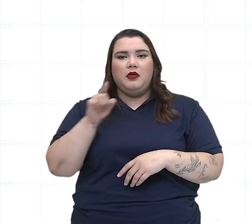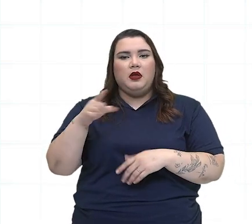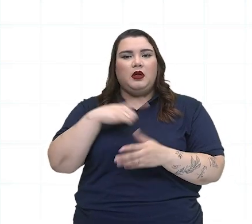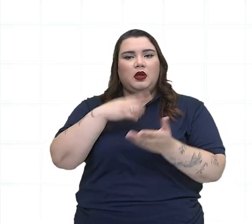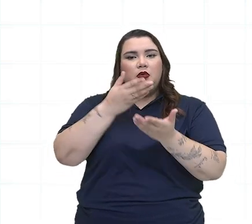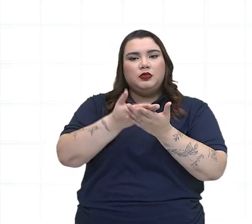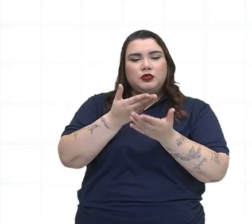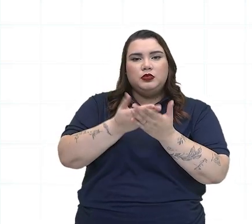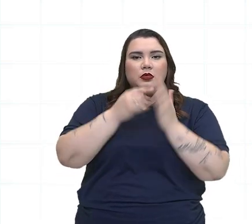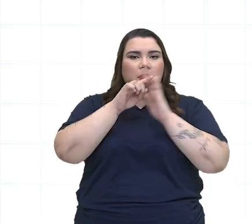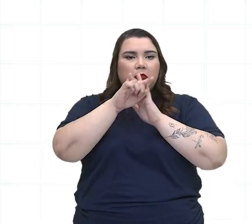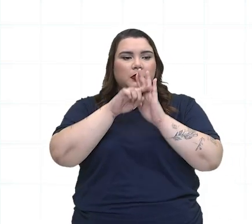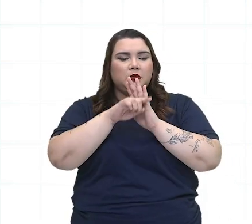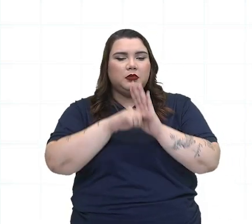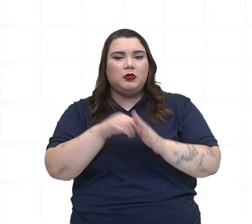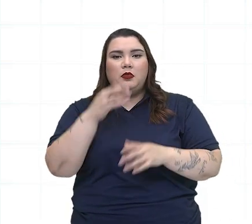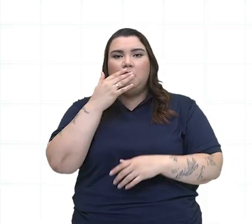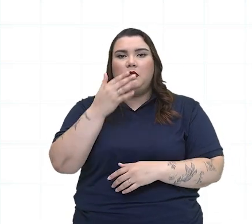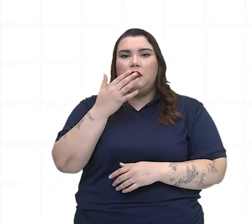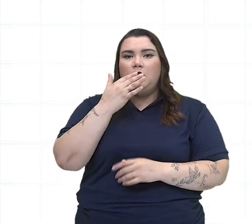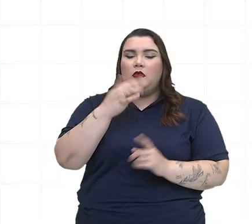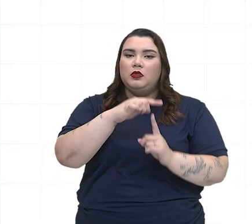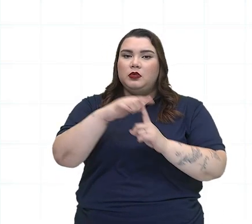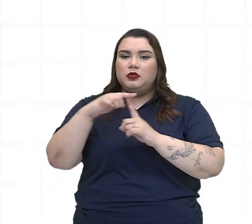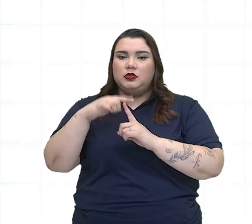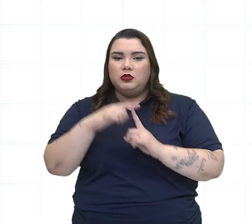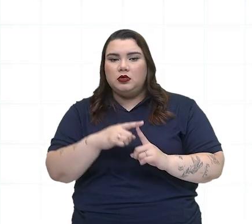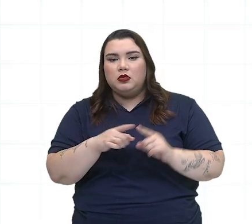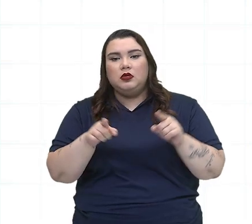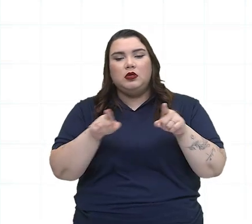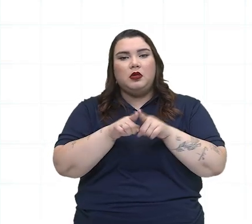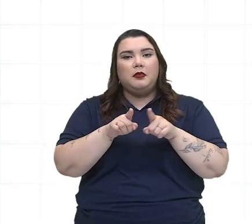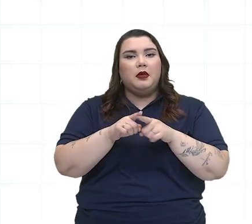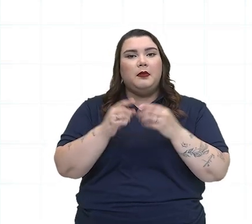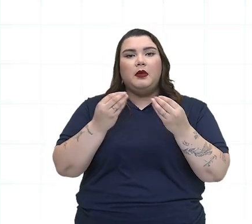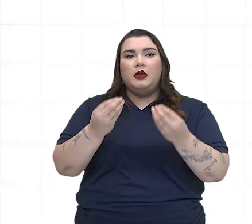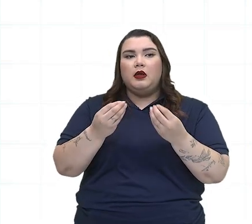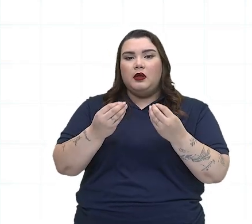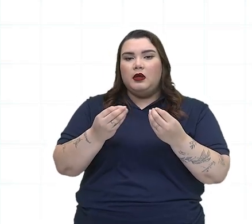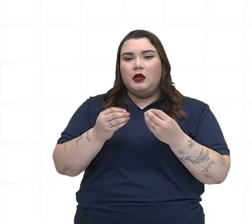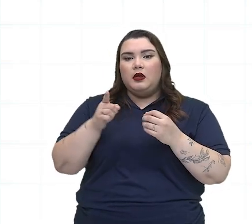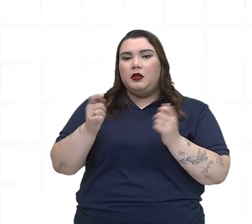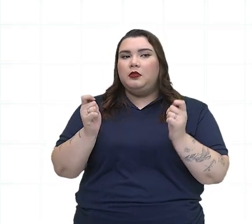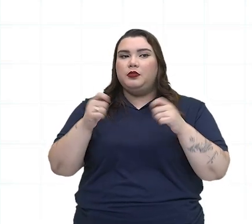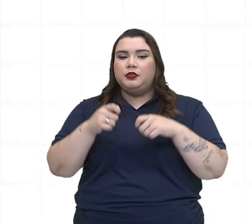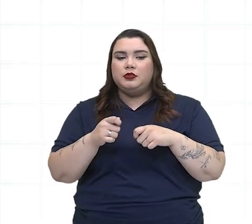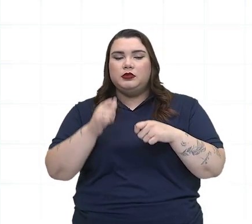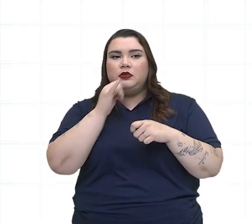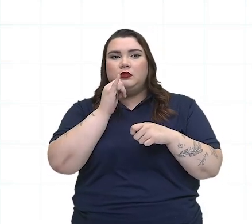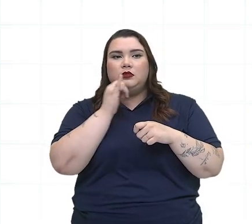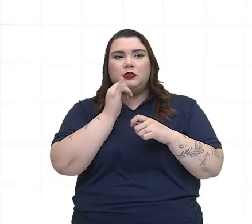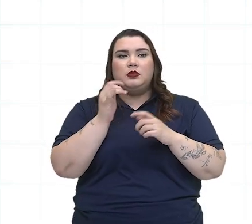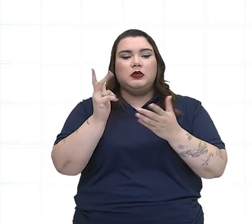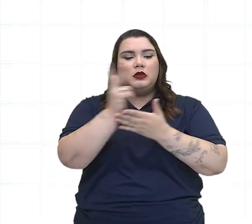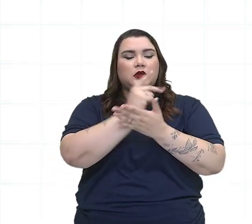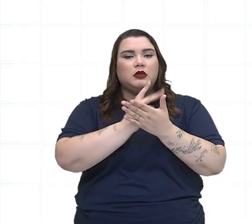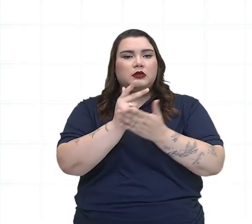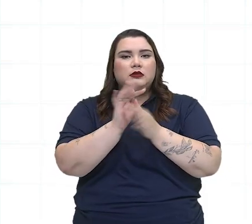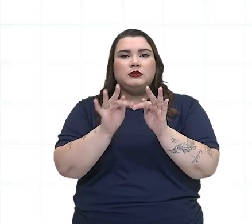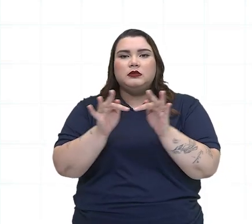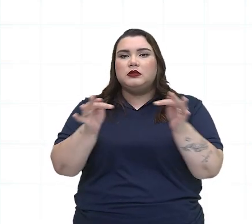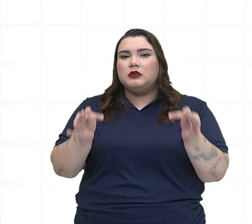um estudo das cores, das formas, até para ele pintar um desenho simples,